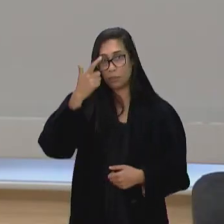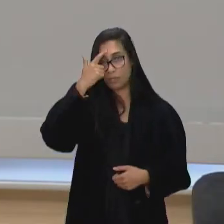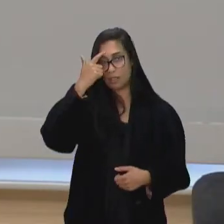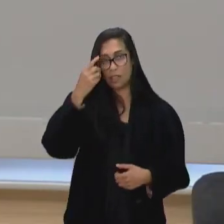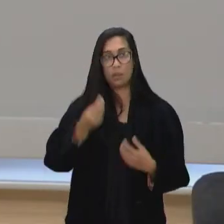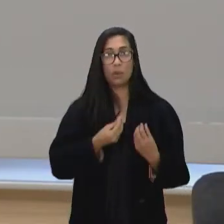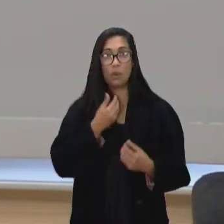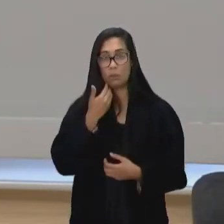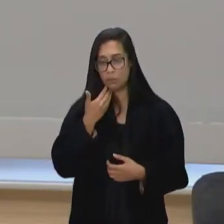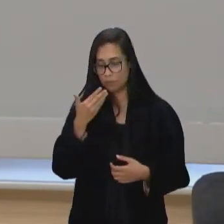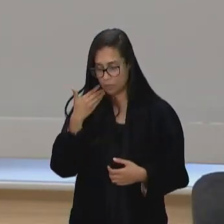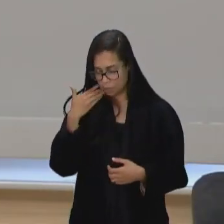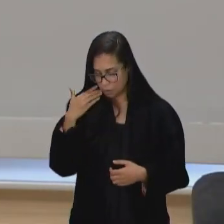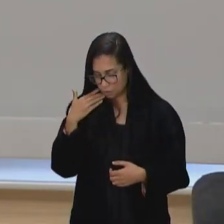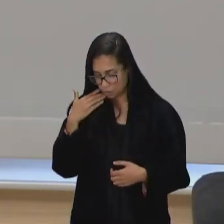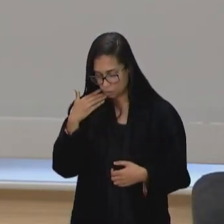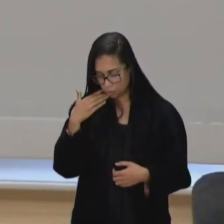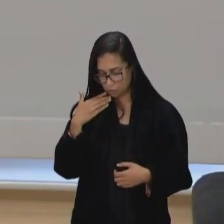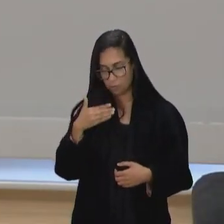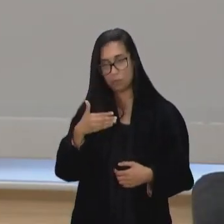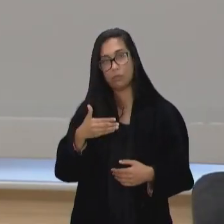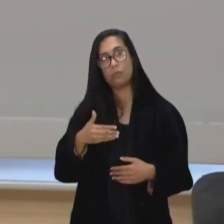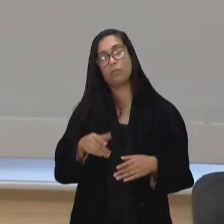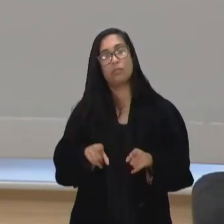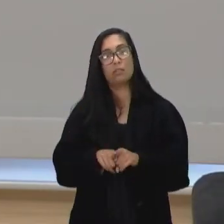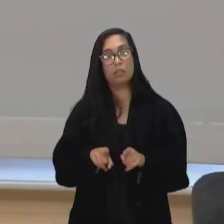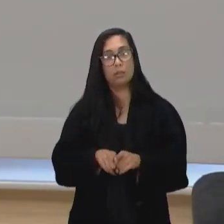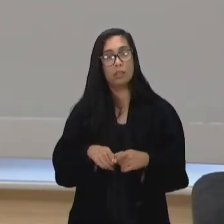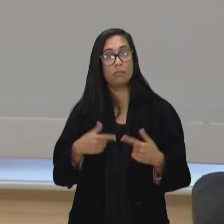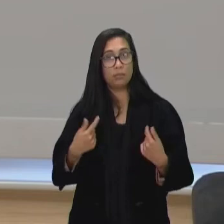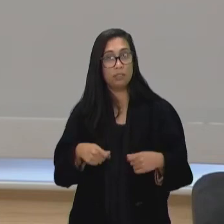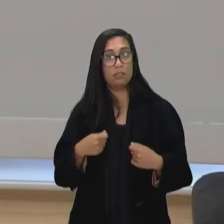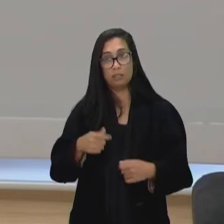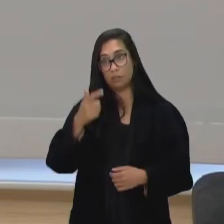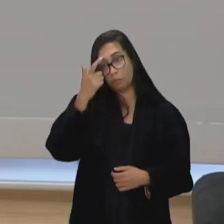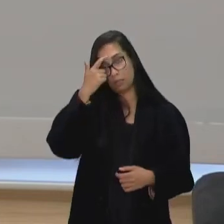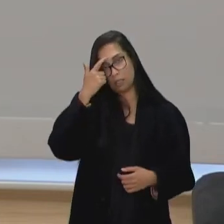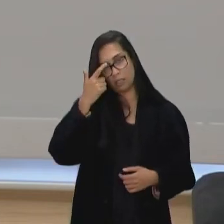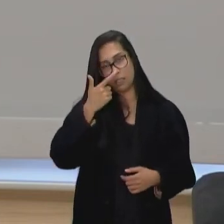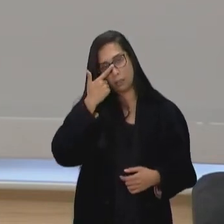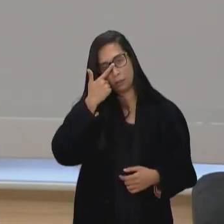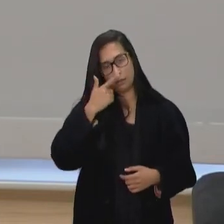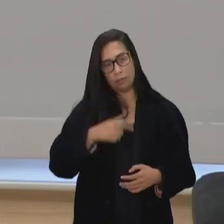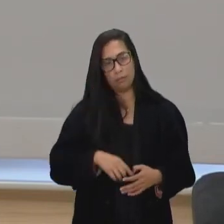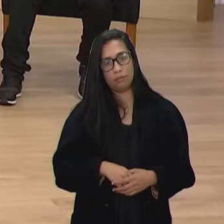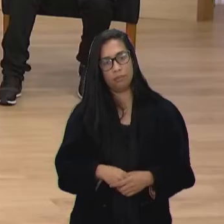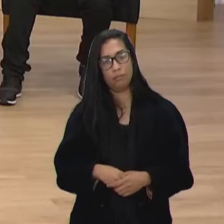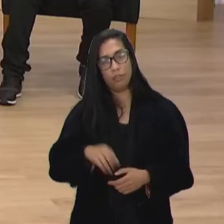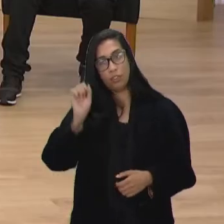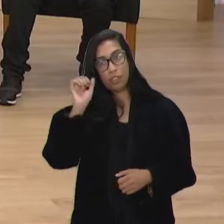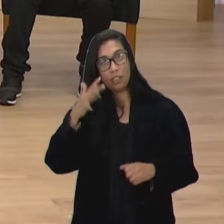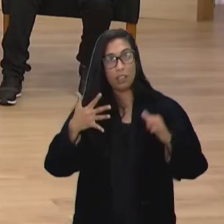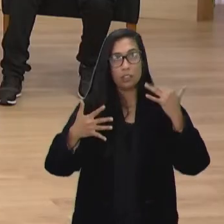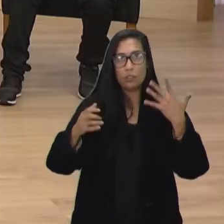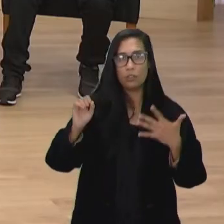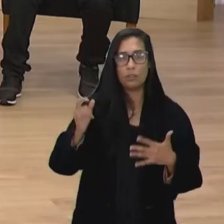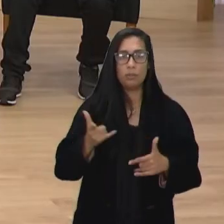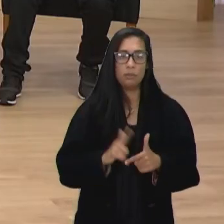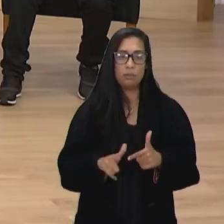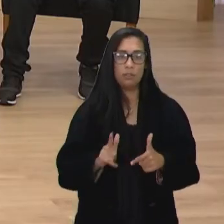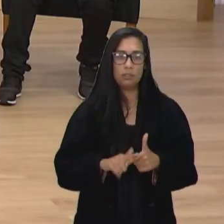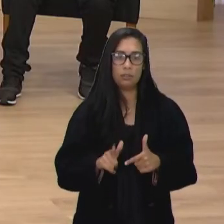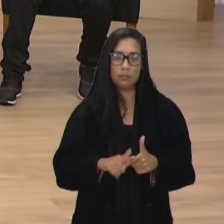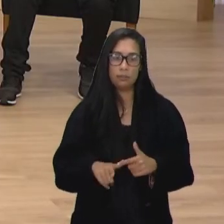acho que começou por aí já o nosso ciclo, assim, nesse de resolver o problema. Então...